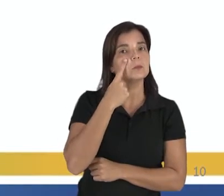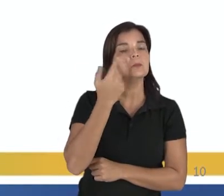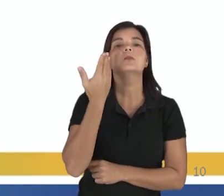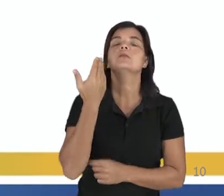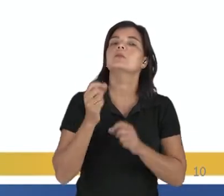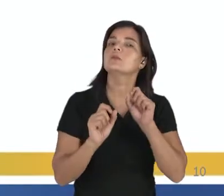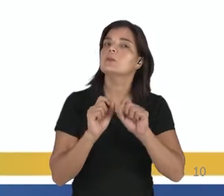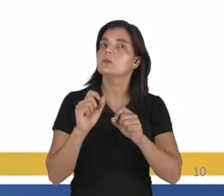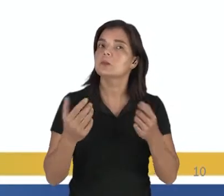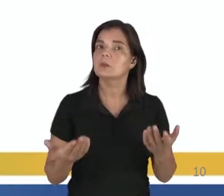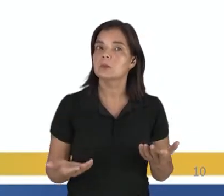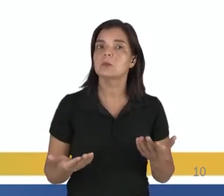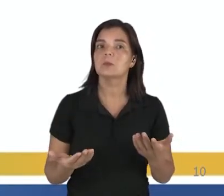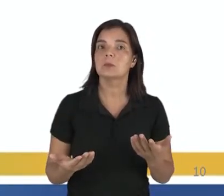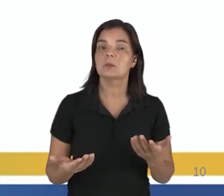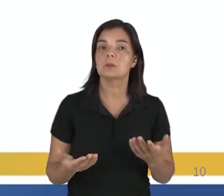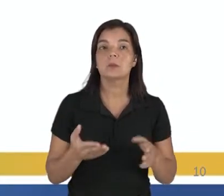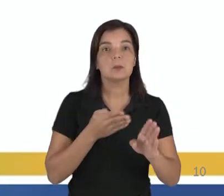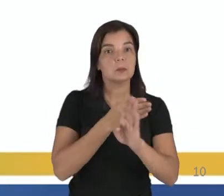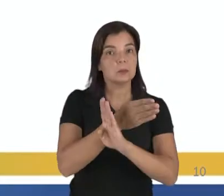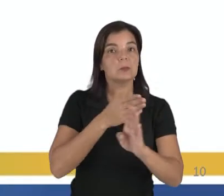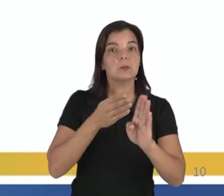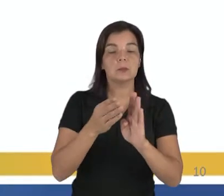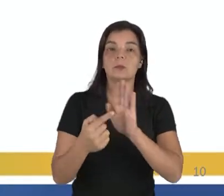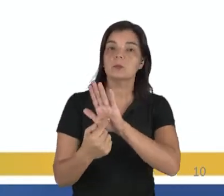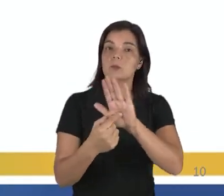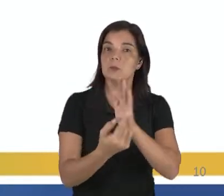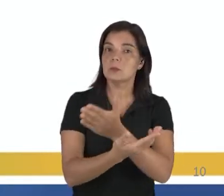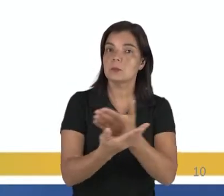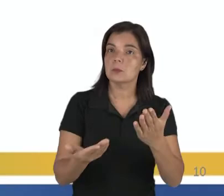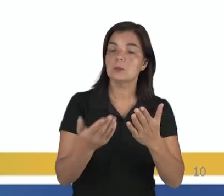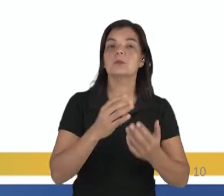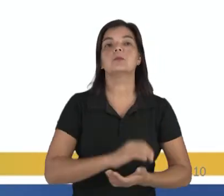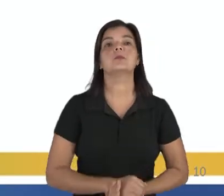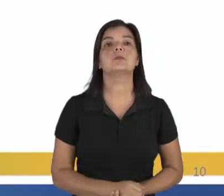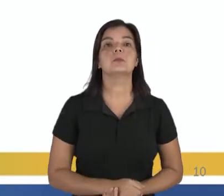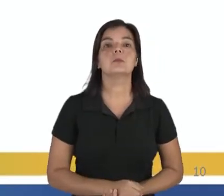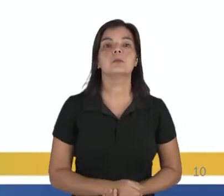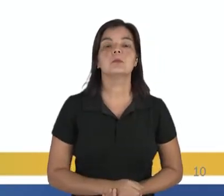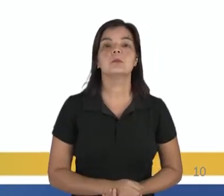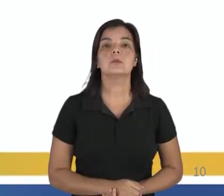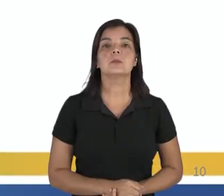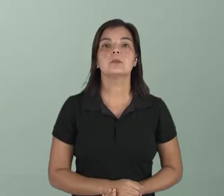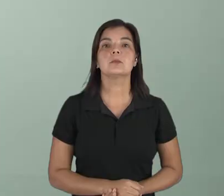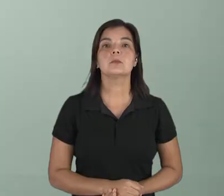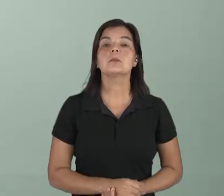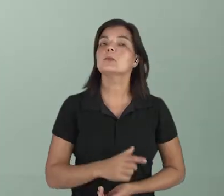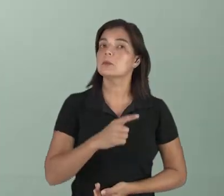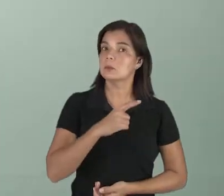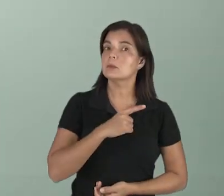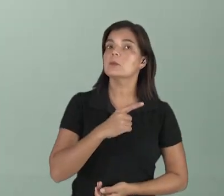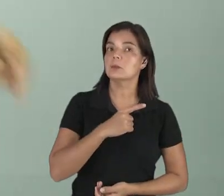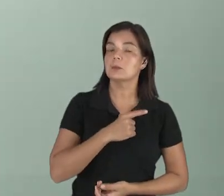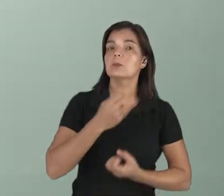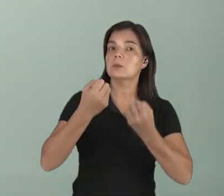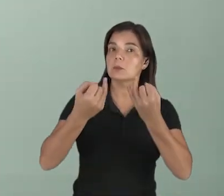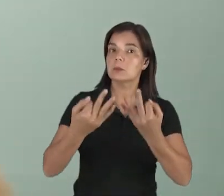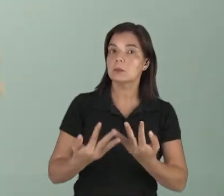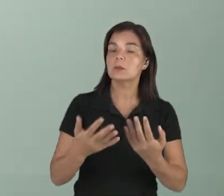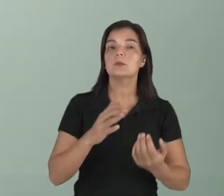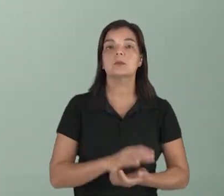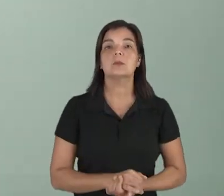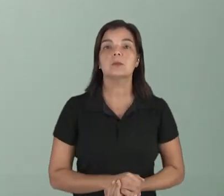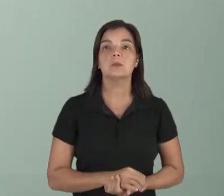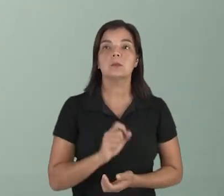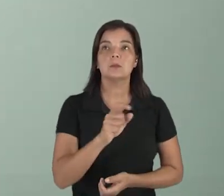né? Essas modalidades que eu estou passando para vocês, elas têm muito a dizer, né? O